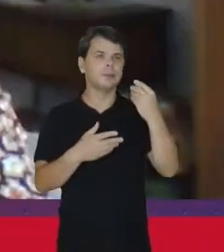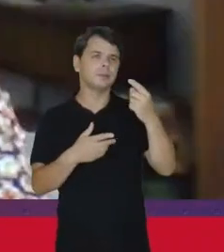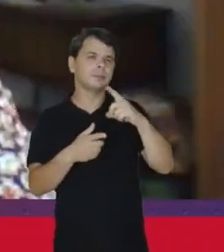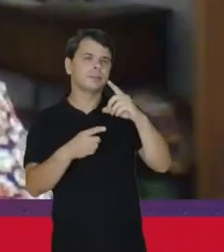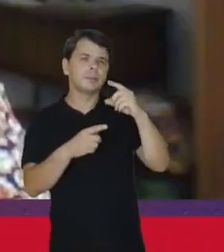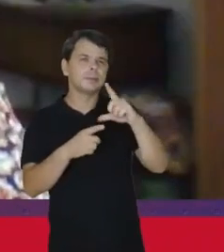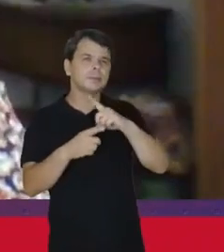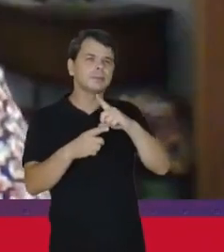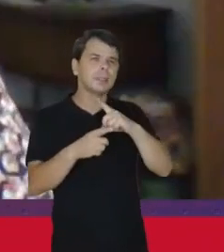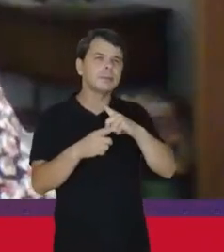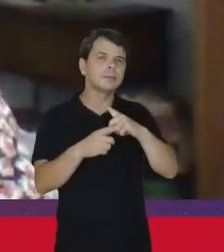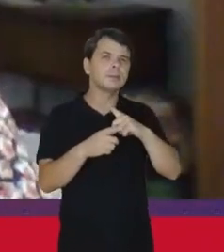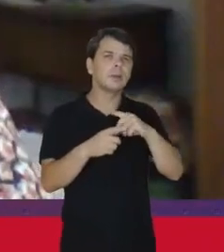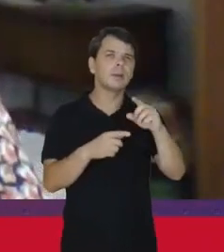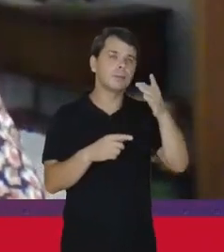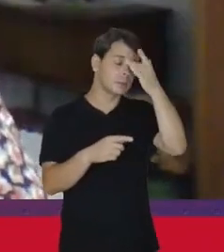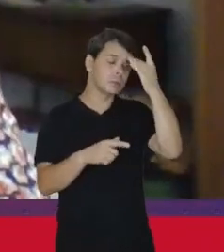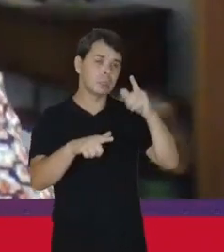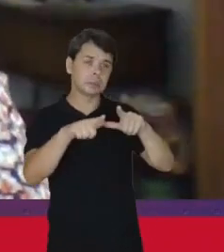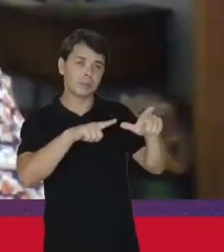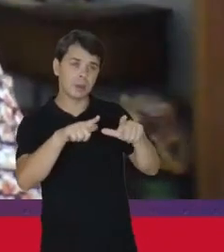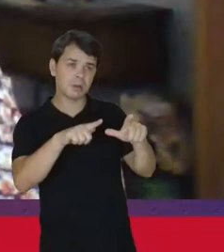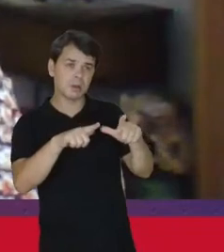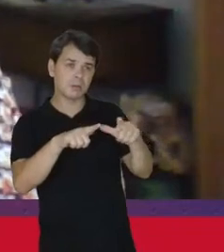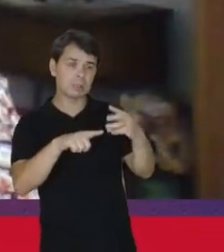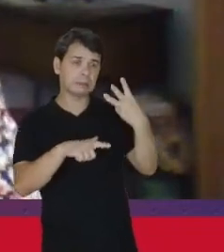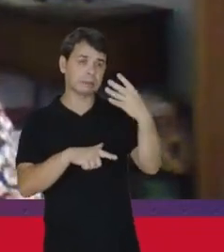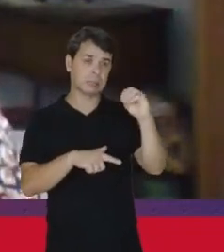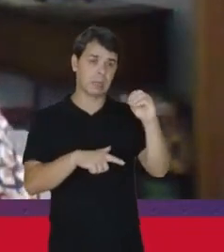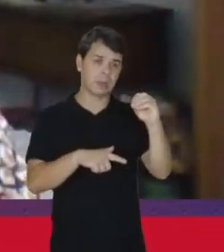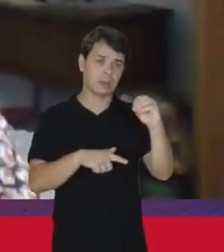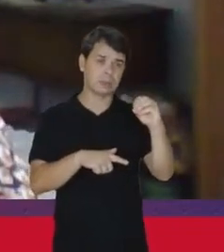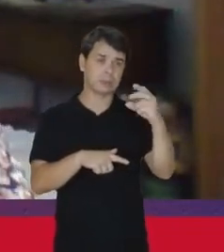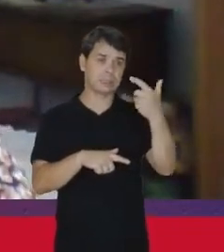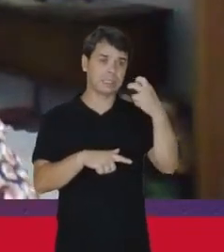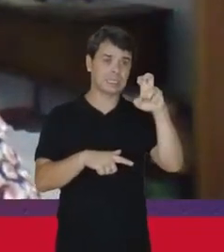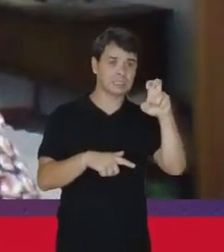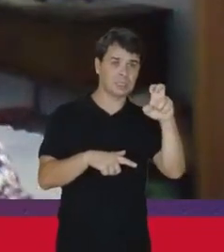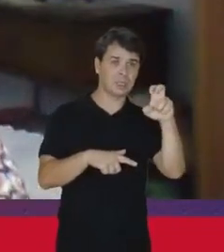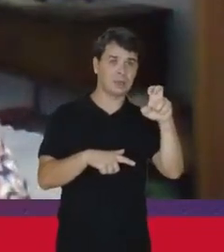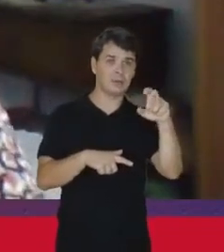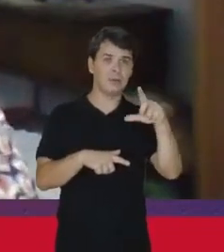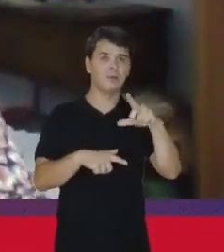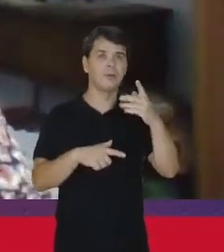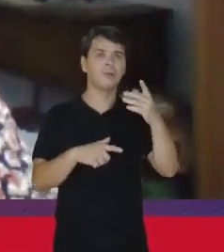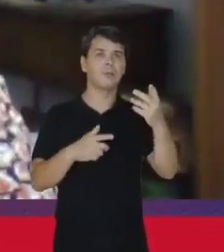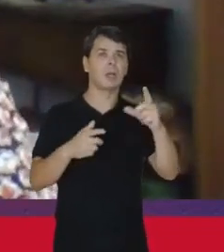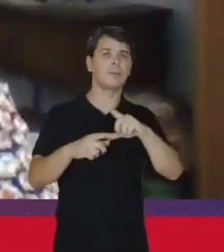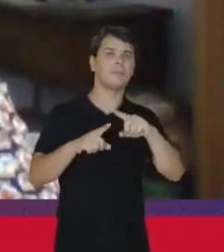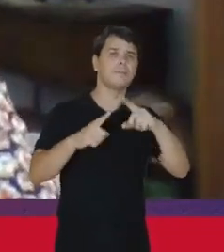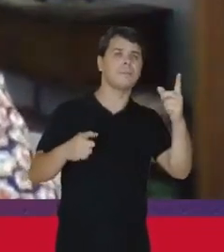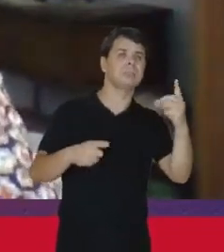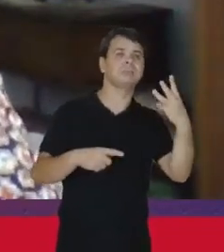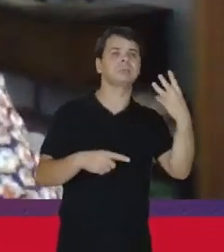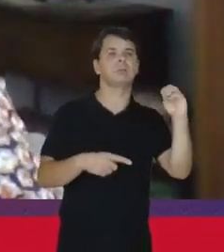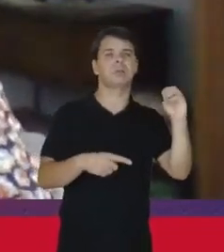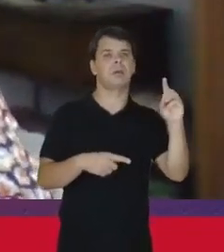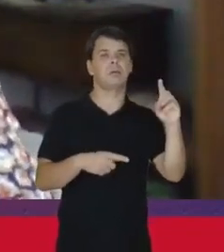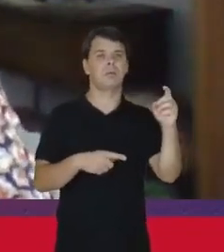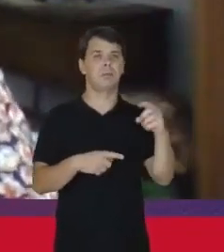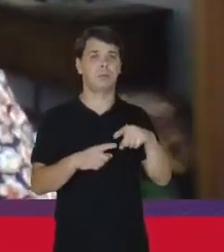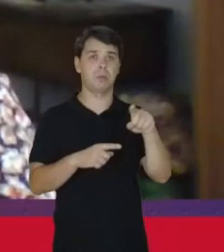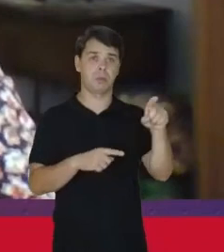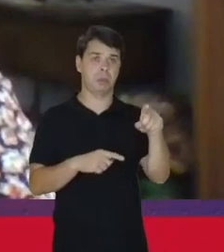mais tempo. Ou seja, a pessoa trabalhou durante 30 anos, 35 anos e vai usufruir mais 30 anos. Eles